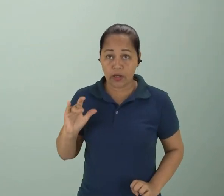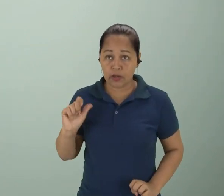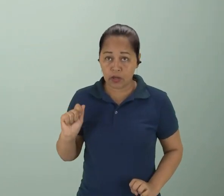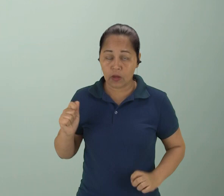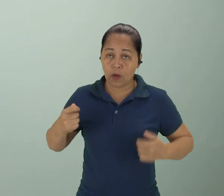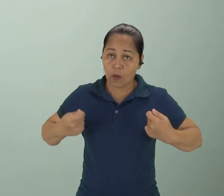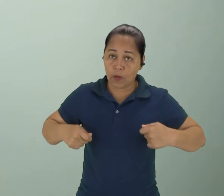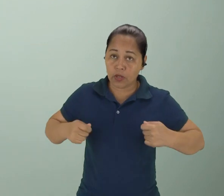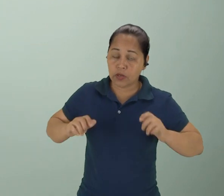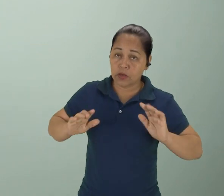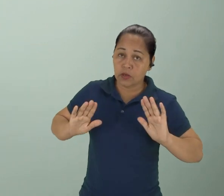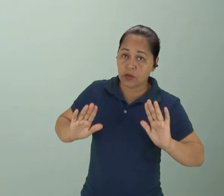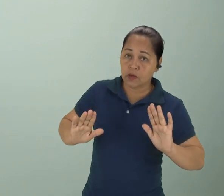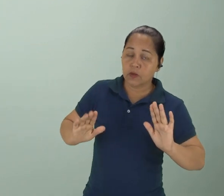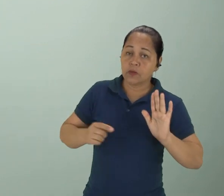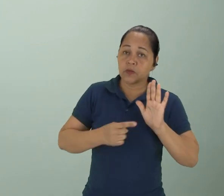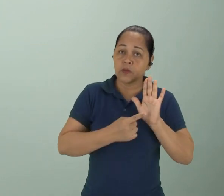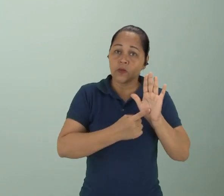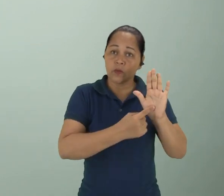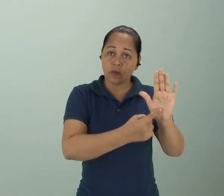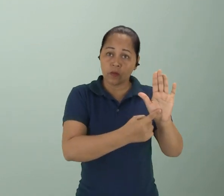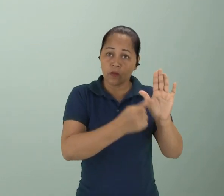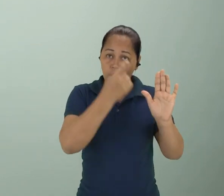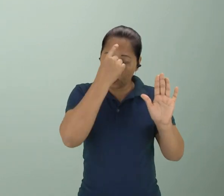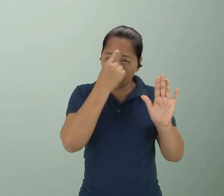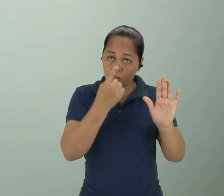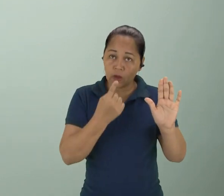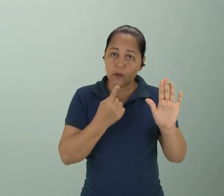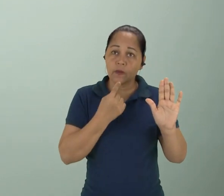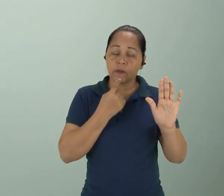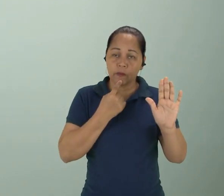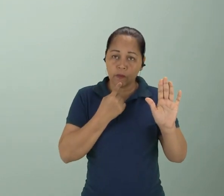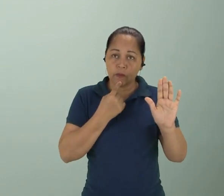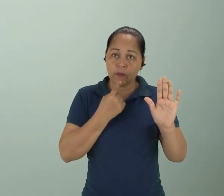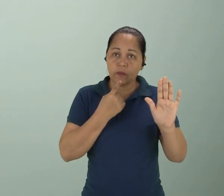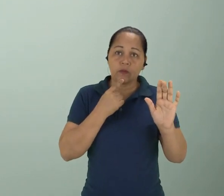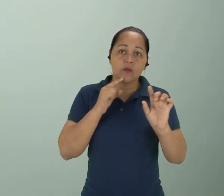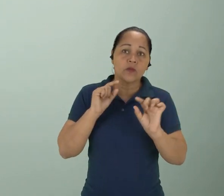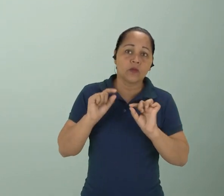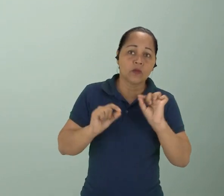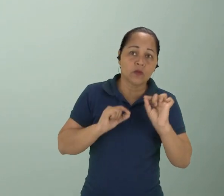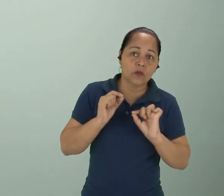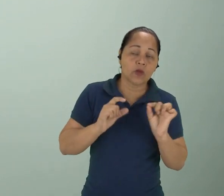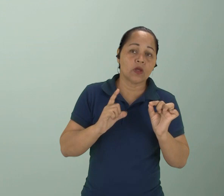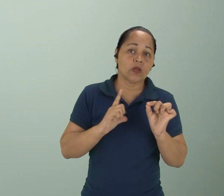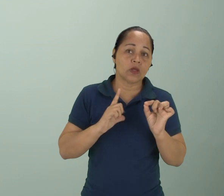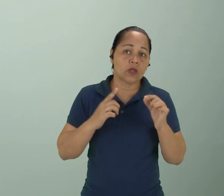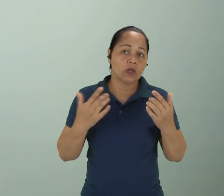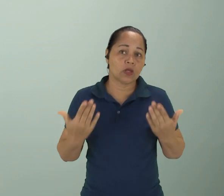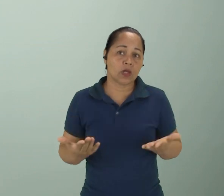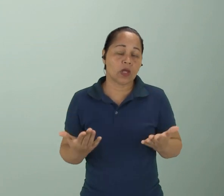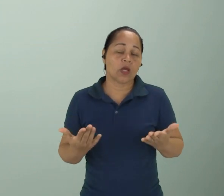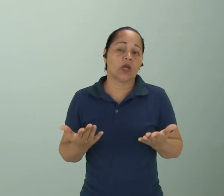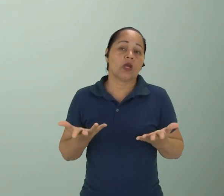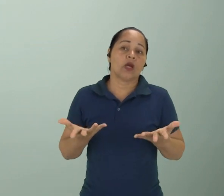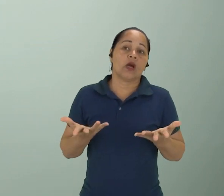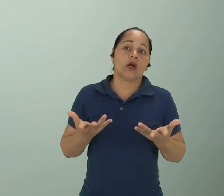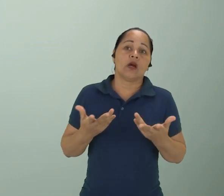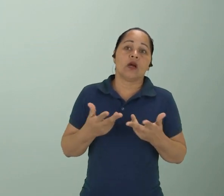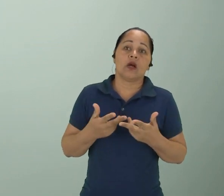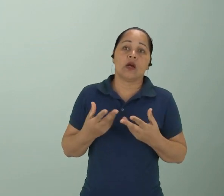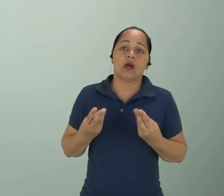mas eu trouxe essa imagem para vocês visualizarem é um caso com o link